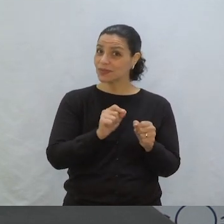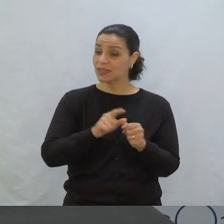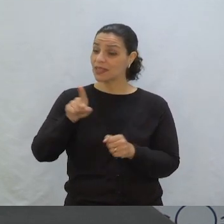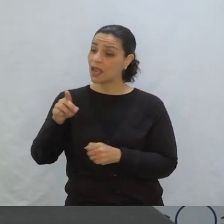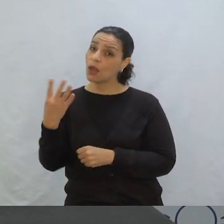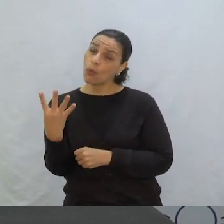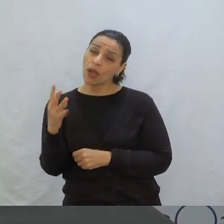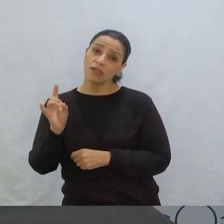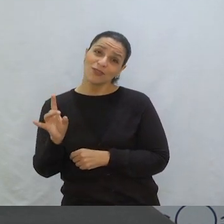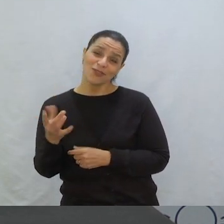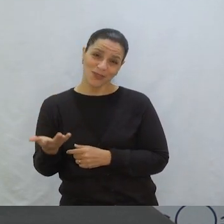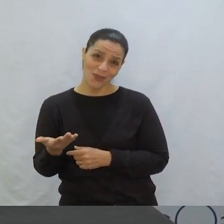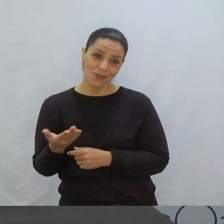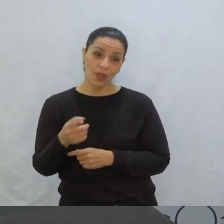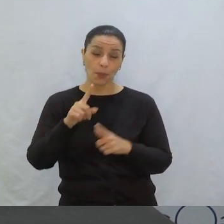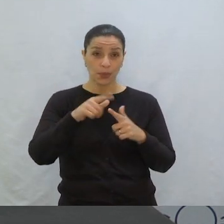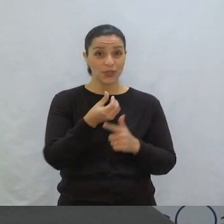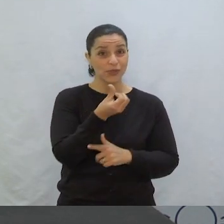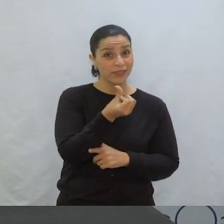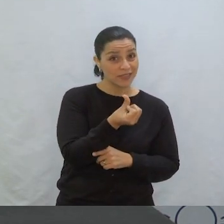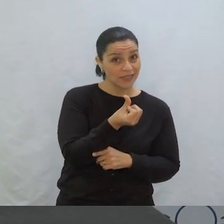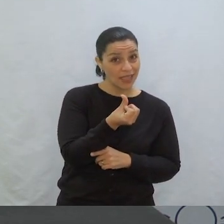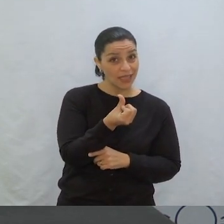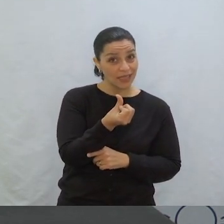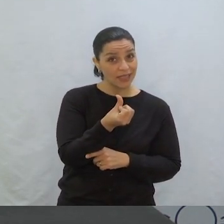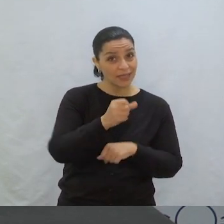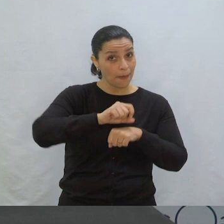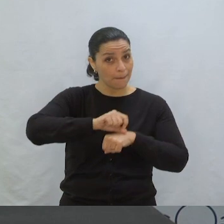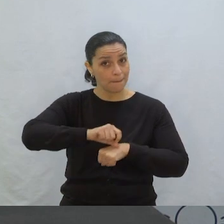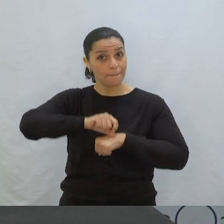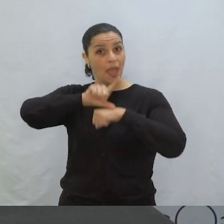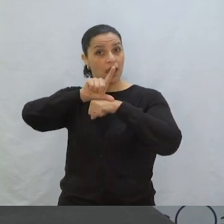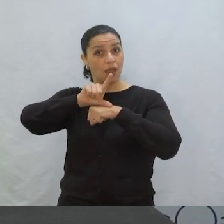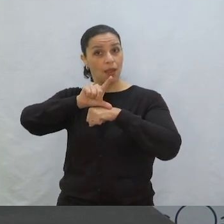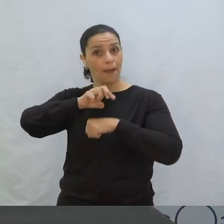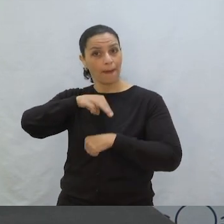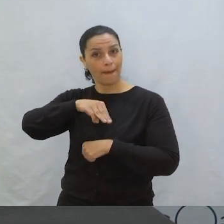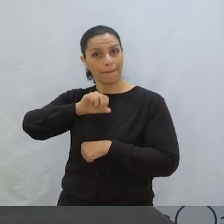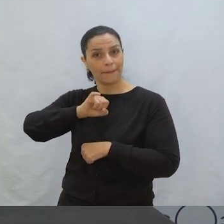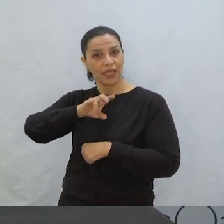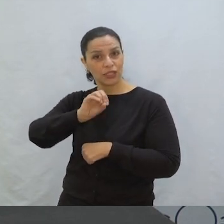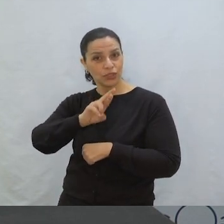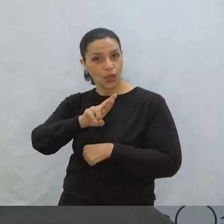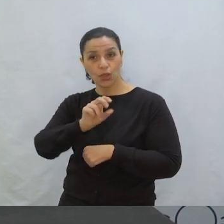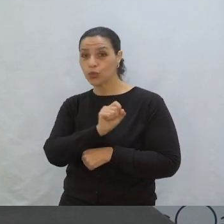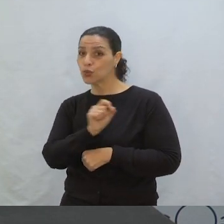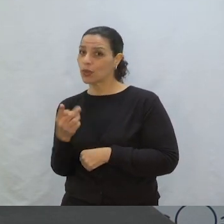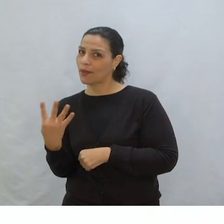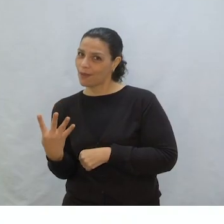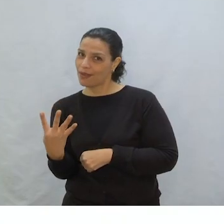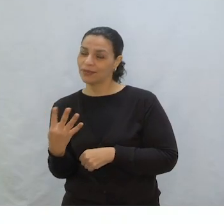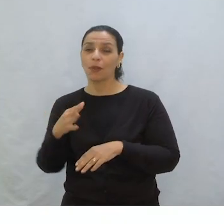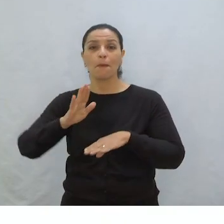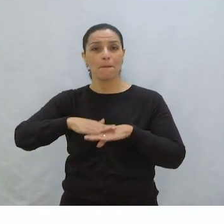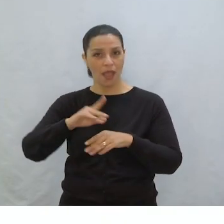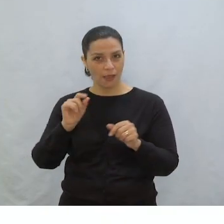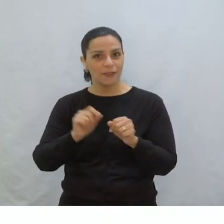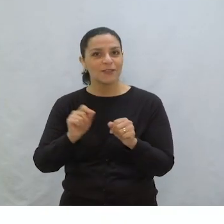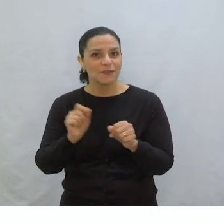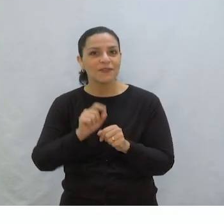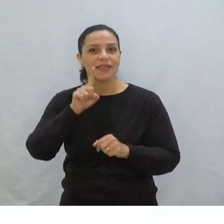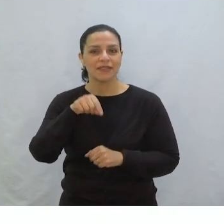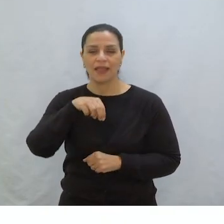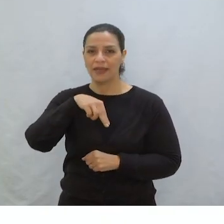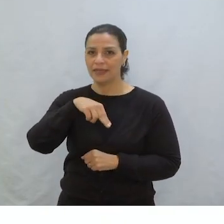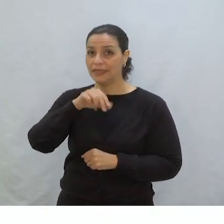6 bolinhas e a Lia fez somente 4. O 6 é maior que 4. Então, quem fez mais bolinhas foi